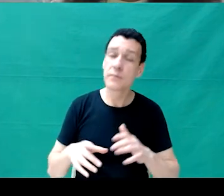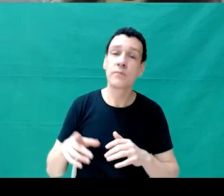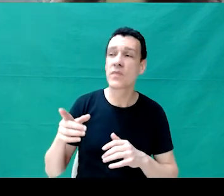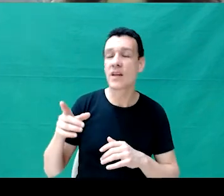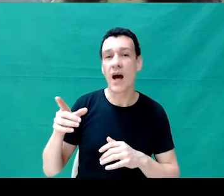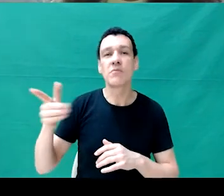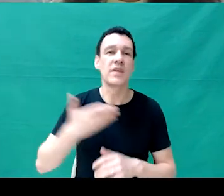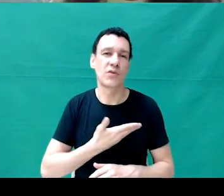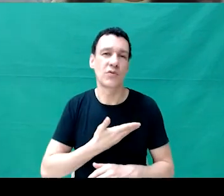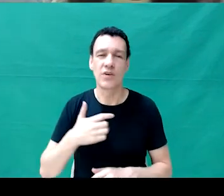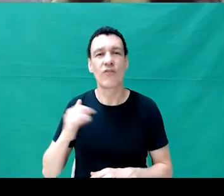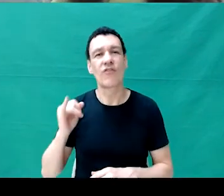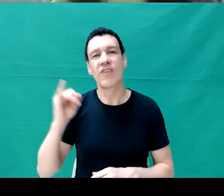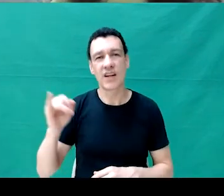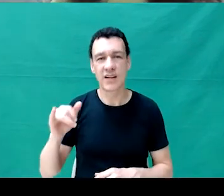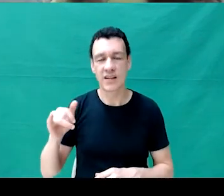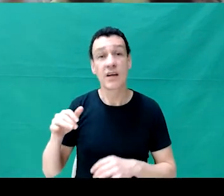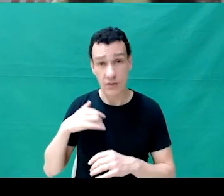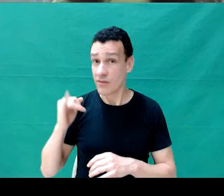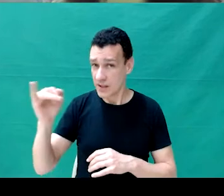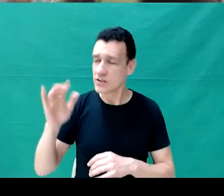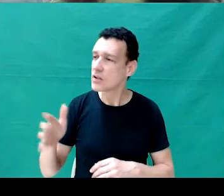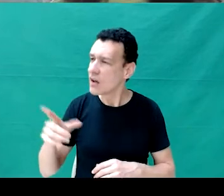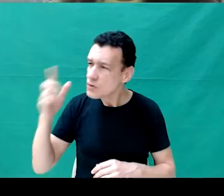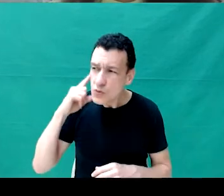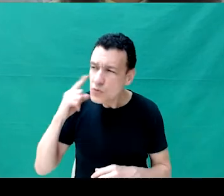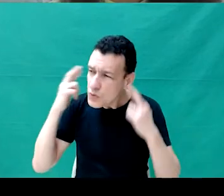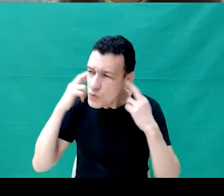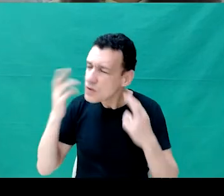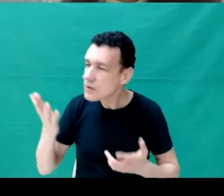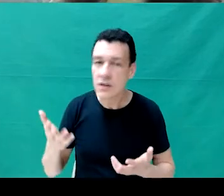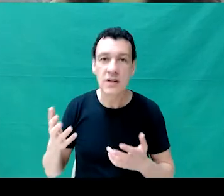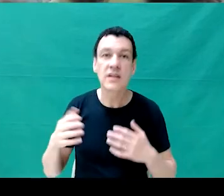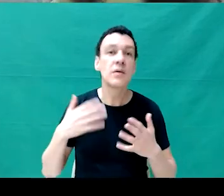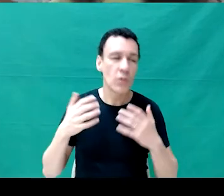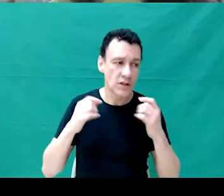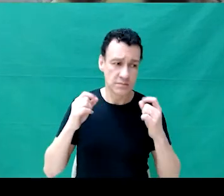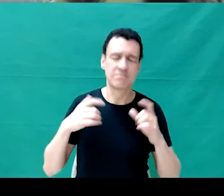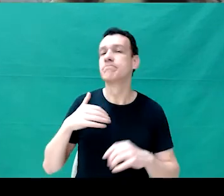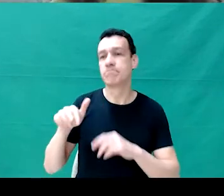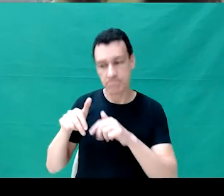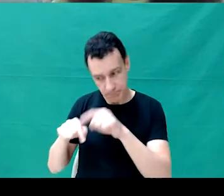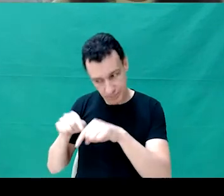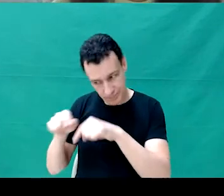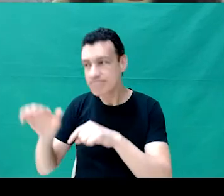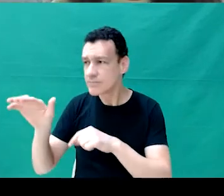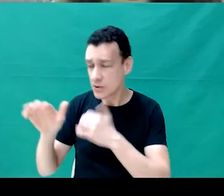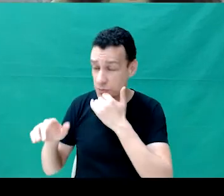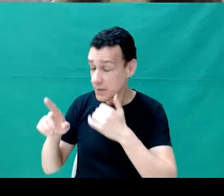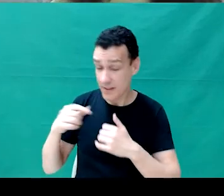surdo, mas não é legal falar isso, então você me desculpa. Eu estou aprendendo ainda, estou evoluindo. Isso já faz parte do se